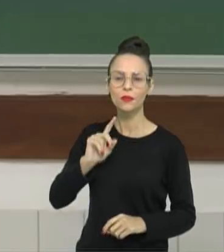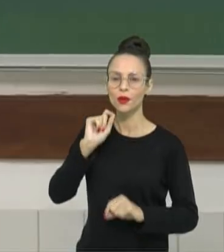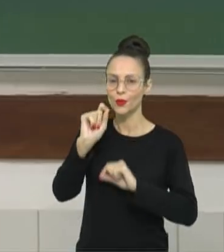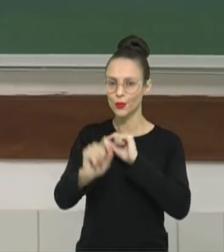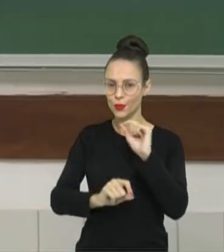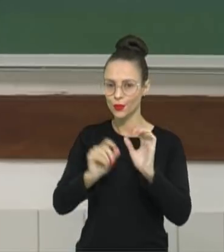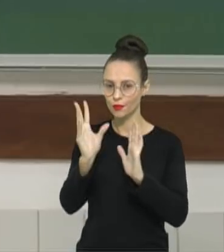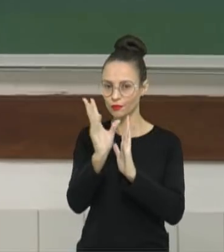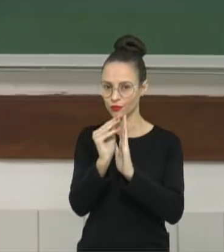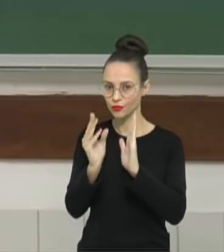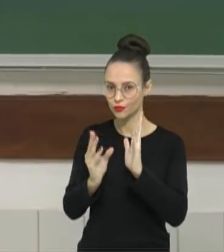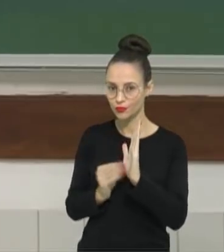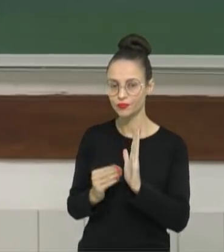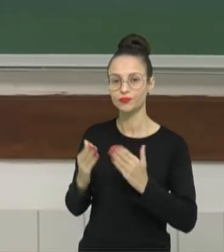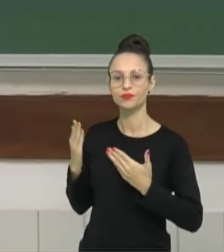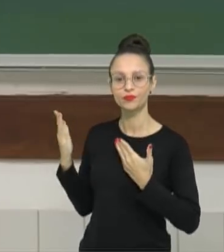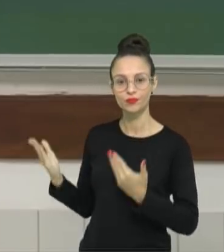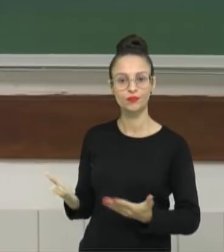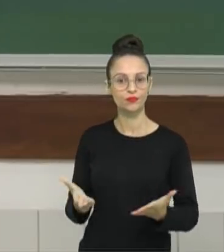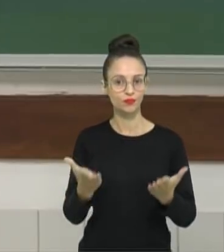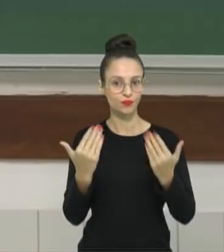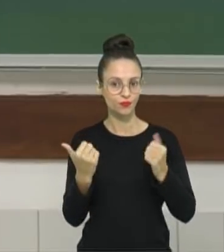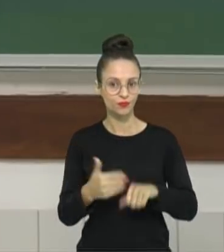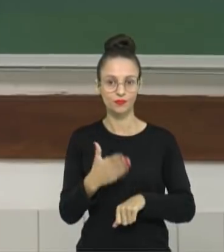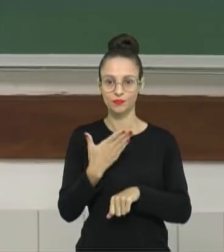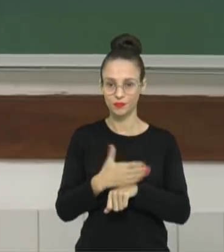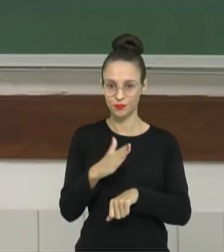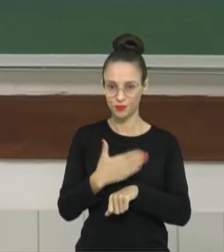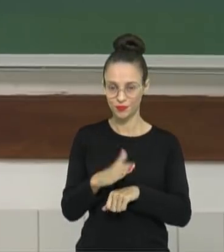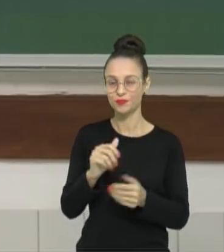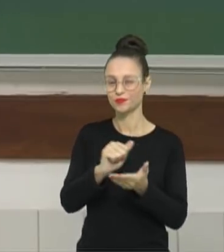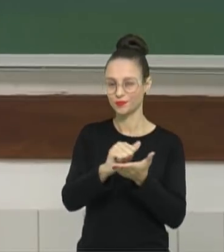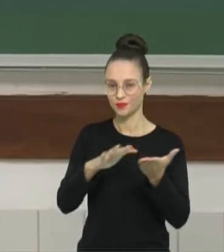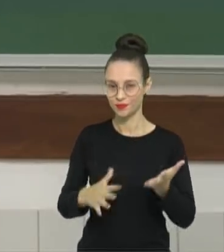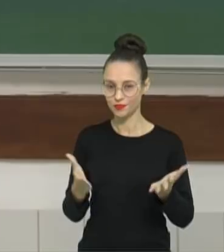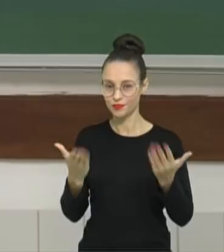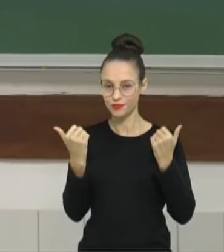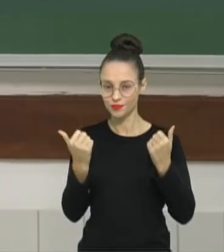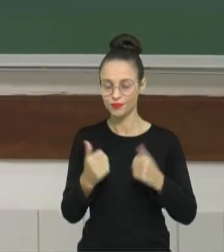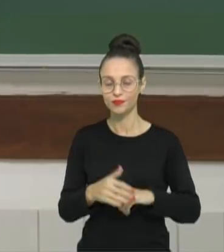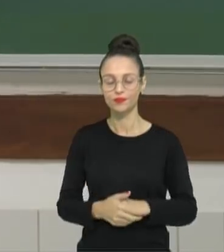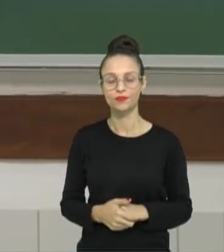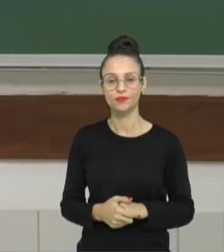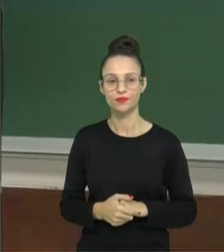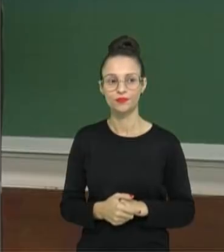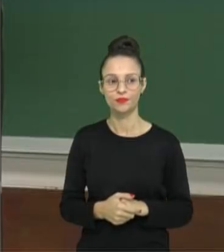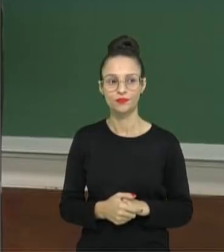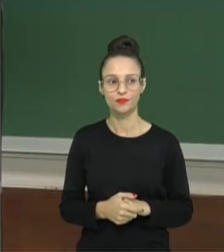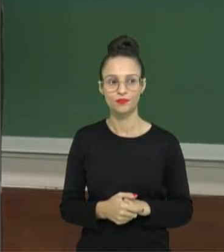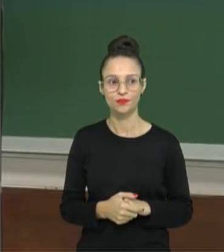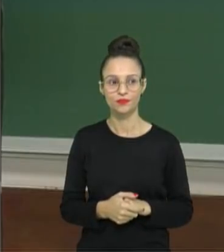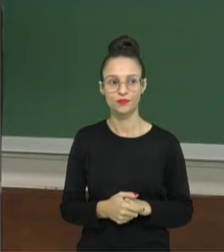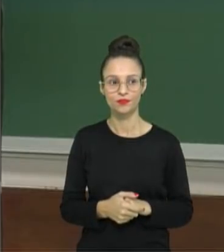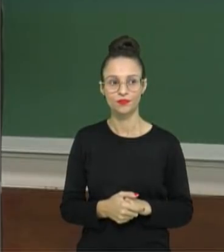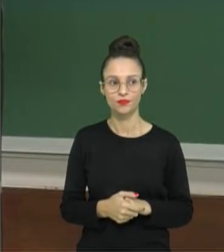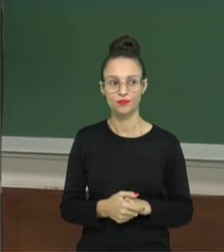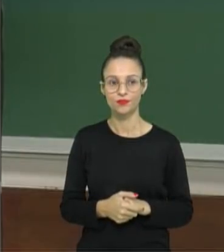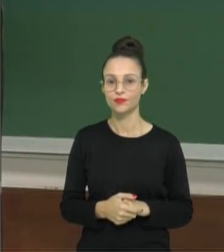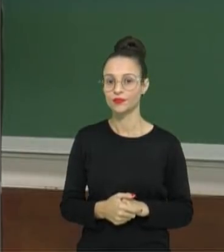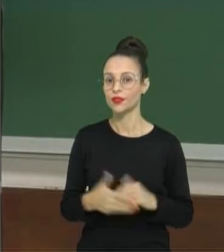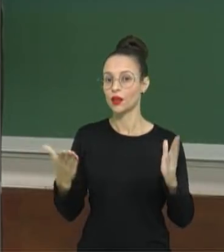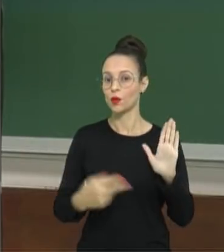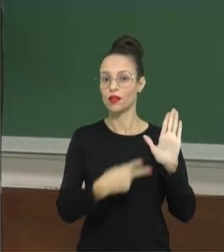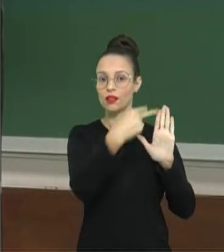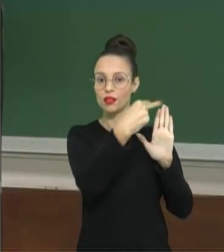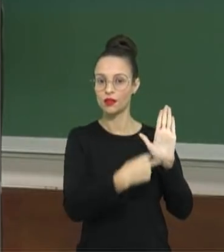no nosso conteúdo? Vamos para a parte prática? Vamos fazer os exercícios? Então me acompanhe. Vamos